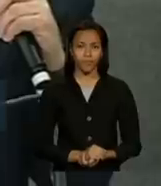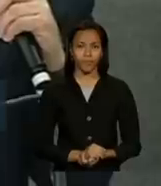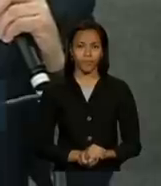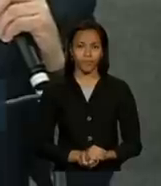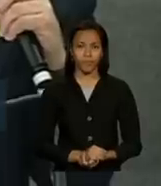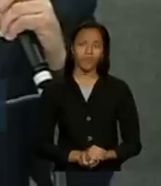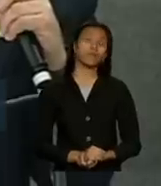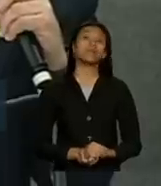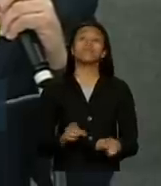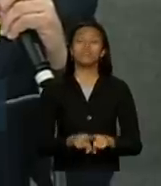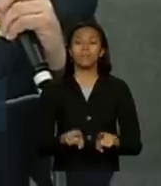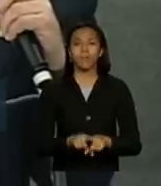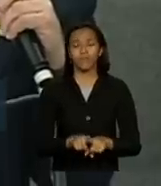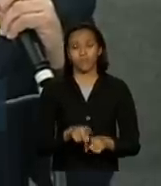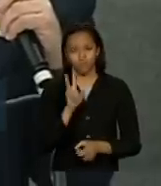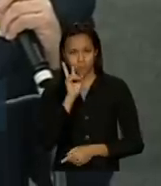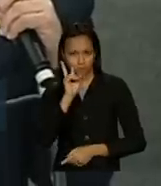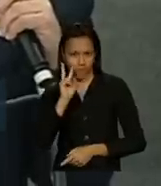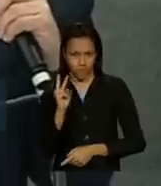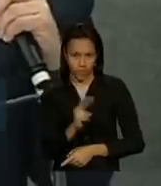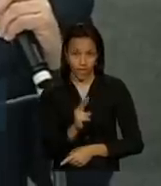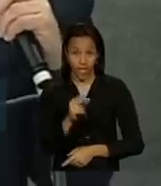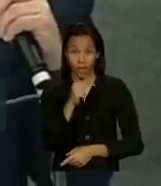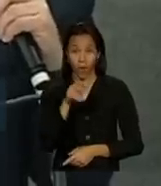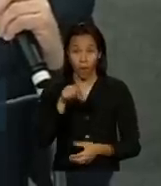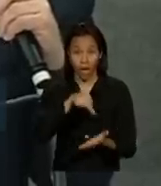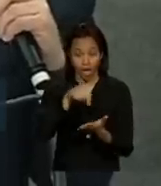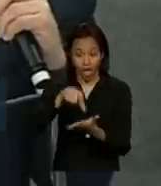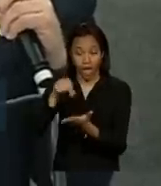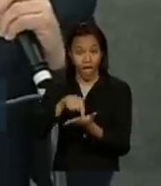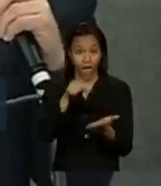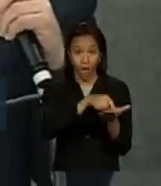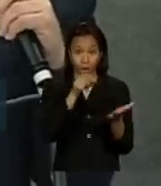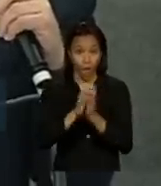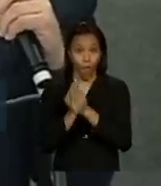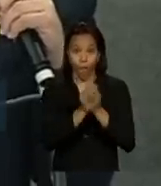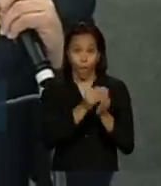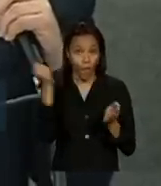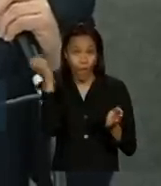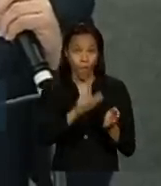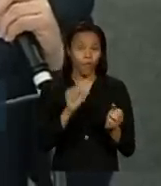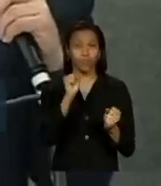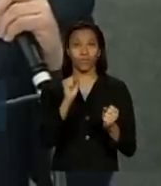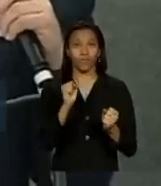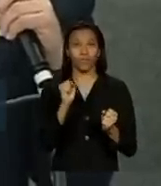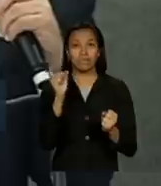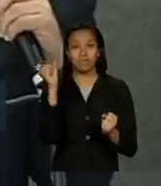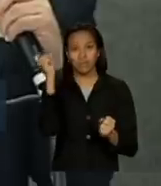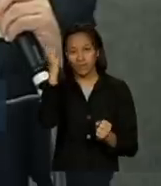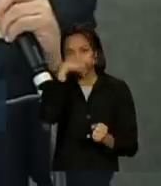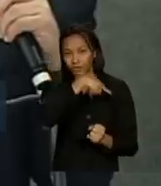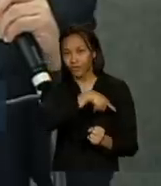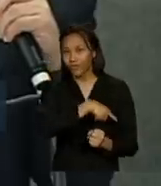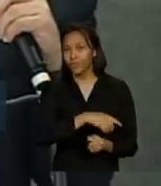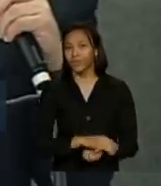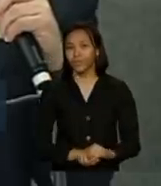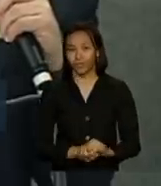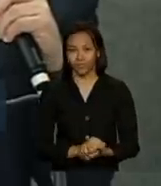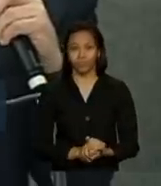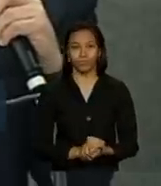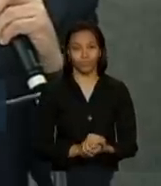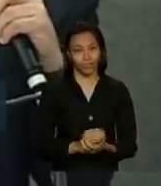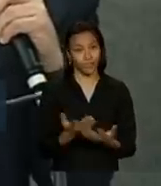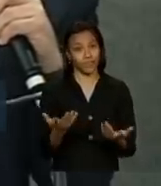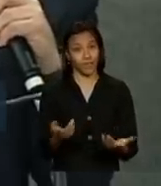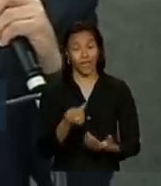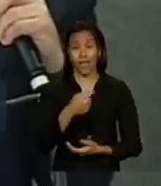Ele é bem maior do que a ganhar uma loteria absoluta um pleno numa numa num Cassino Tá certo né vamos dizer que